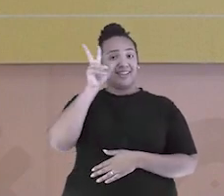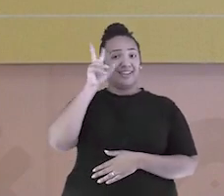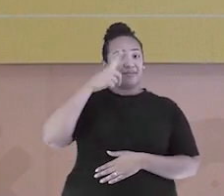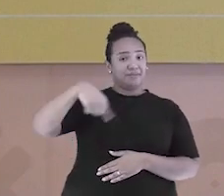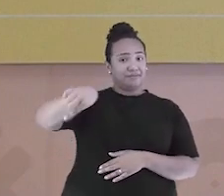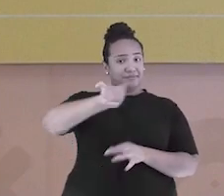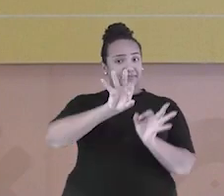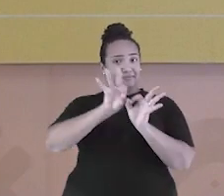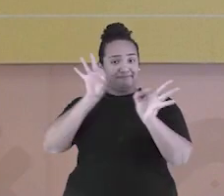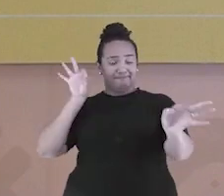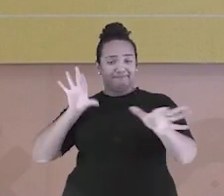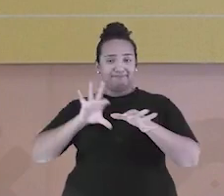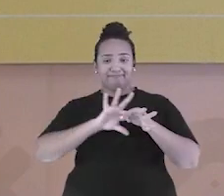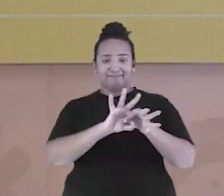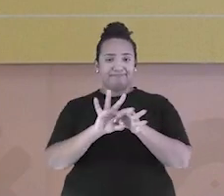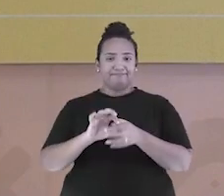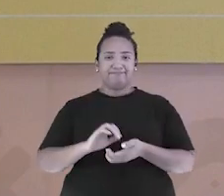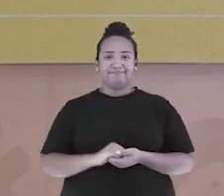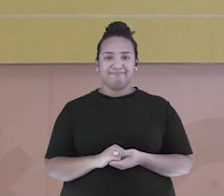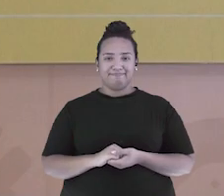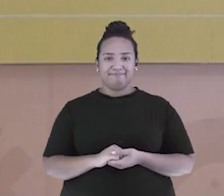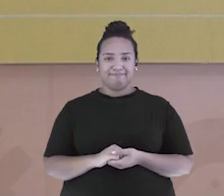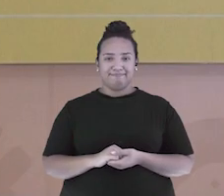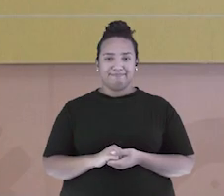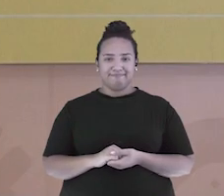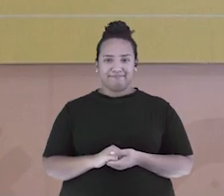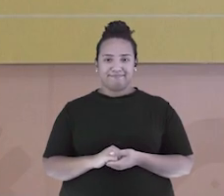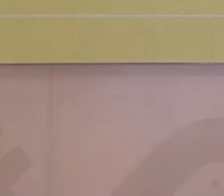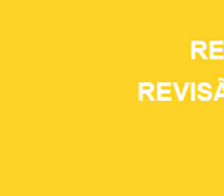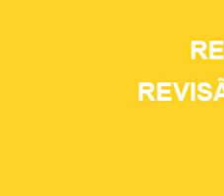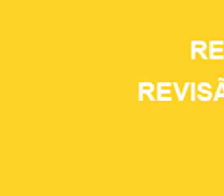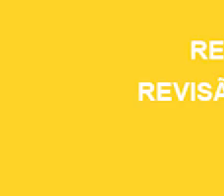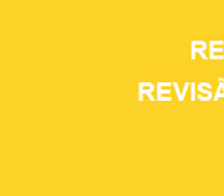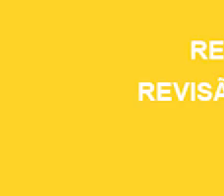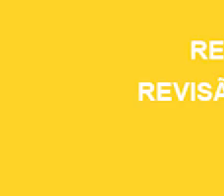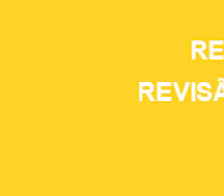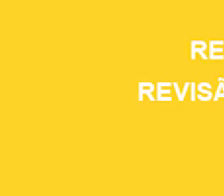Tchau, tchau, pessoal! E não esqueçam, mesmo distantes, estamos juntos!